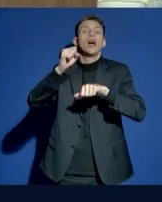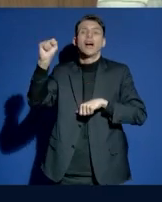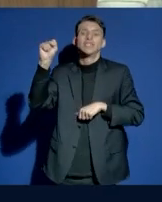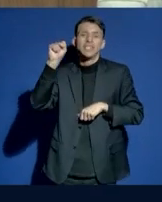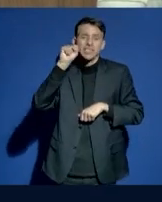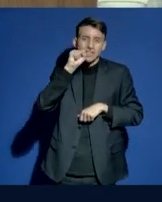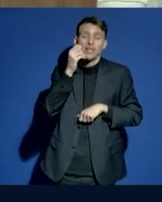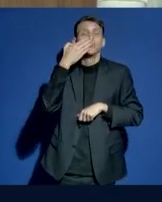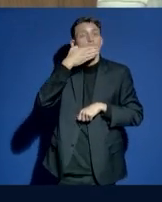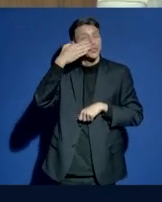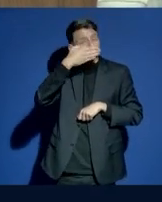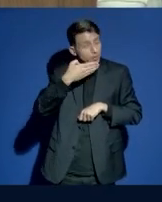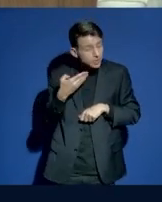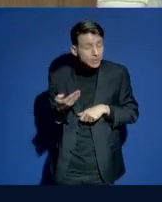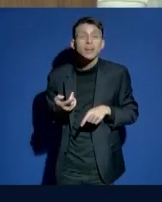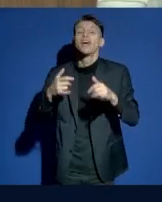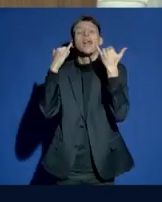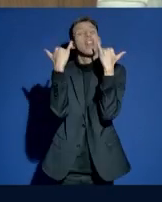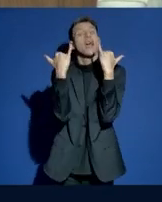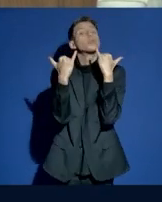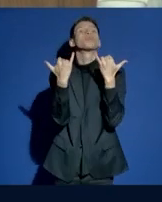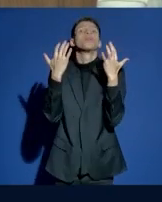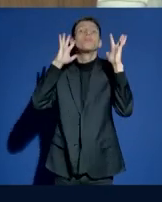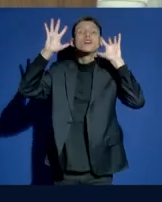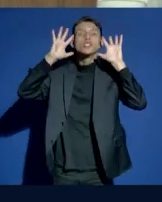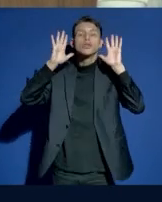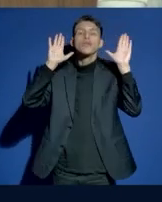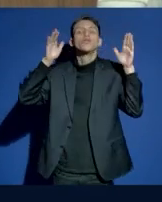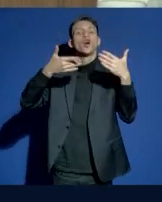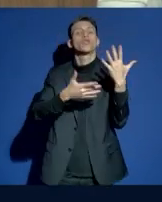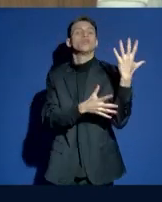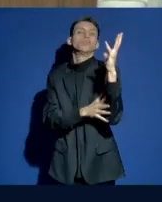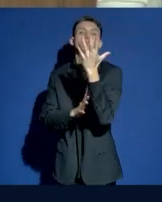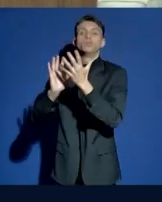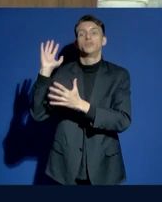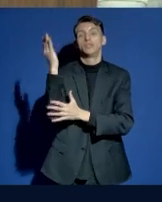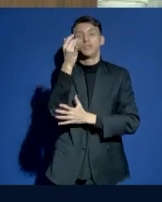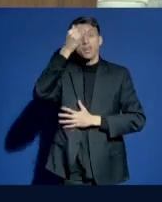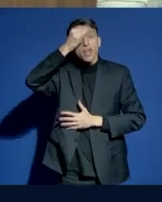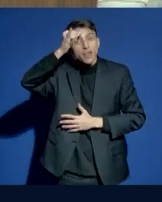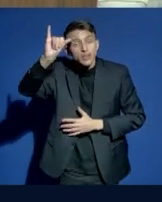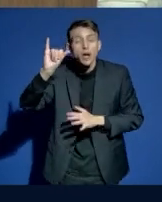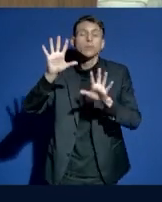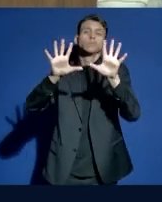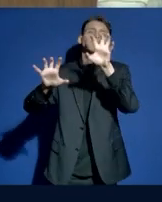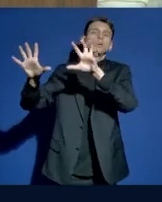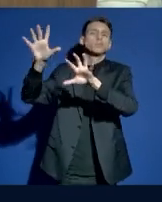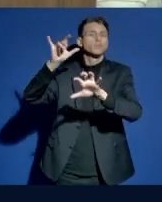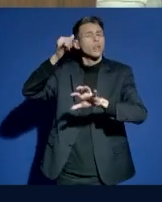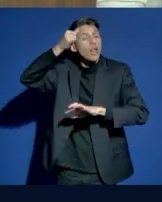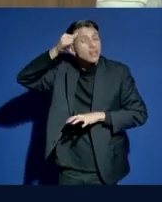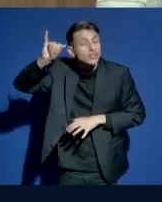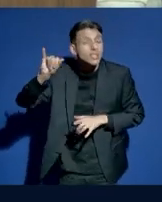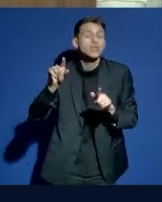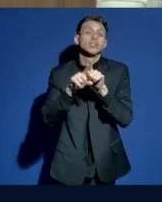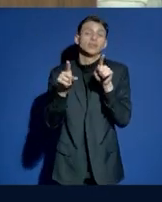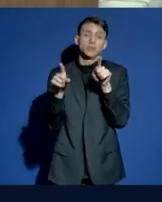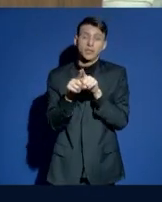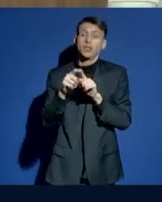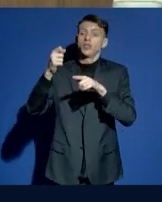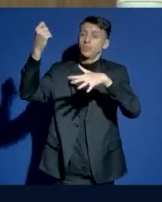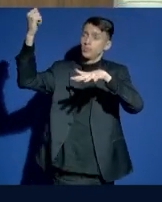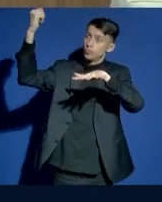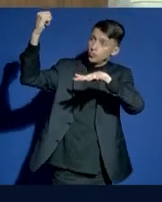elétrico também é tudo isso tem tudo a ver com o meio ambiente com redução do consumo de combustível menos compactação de